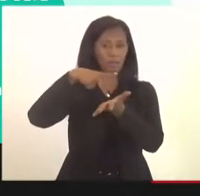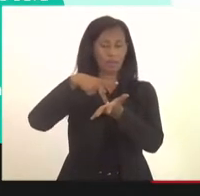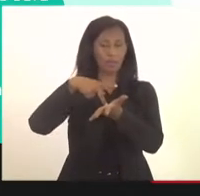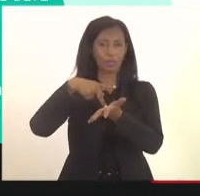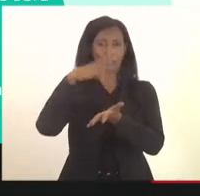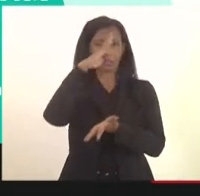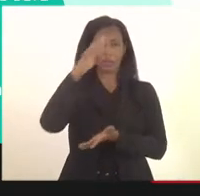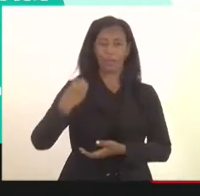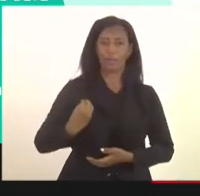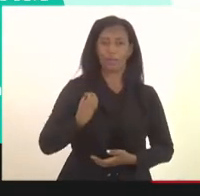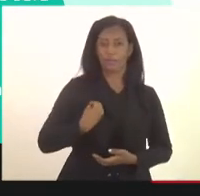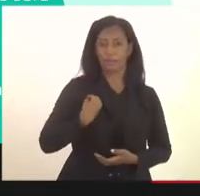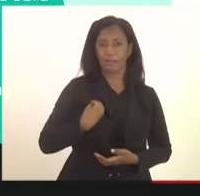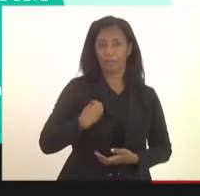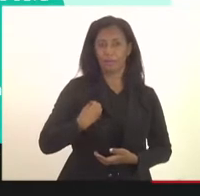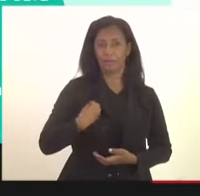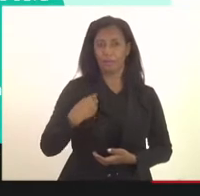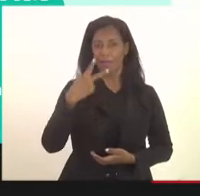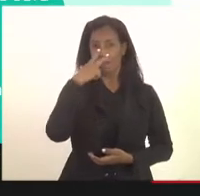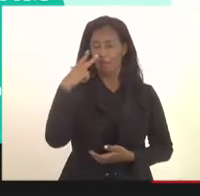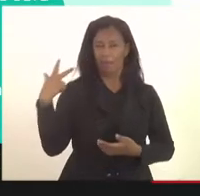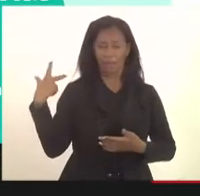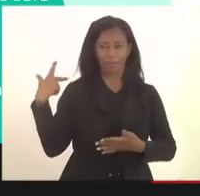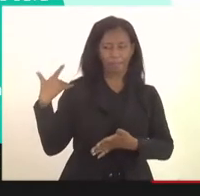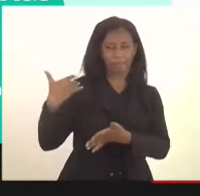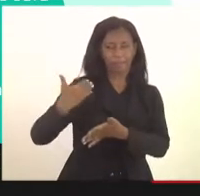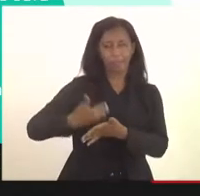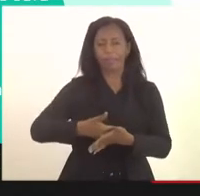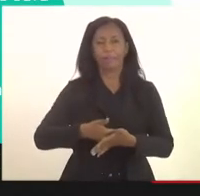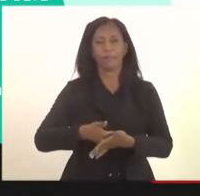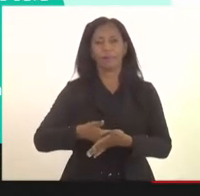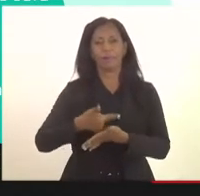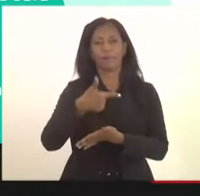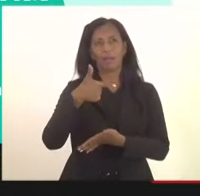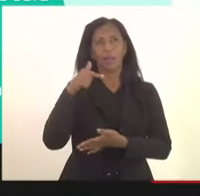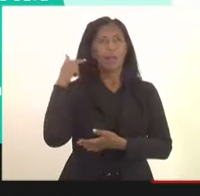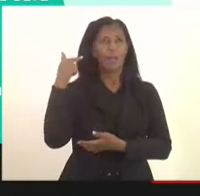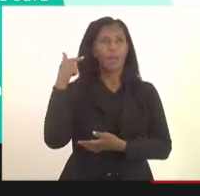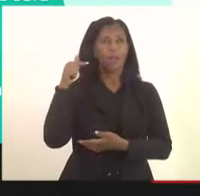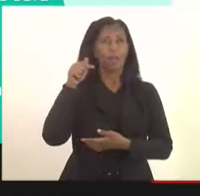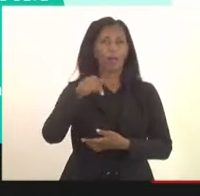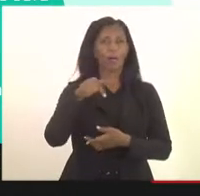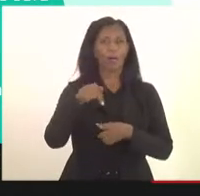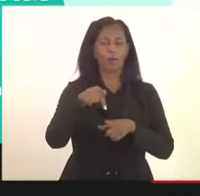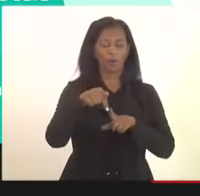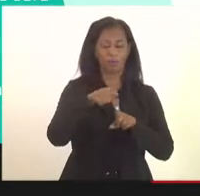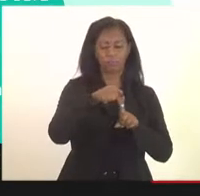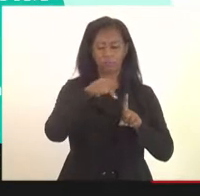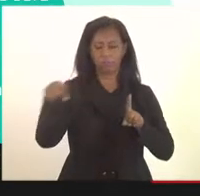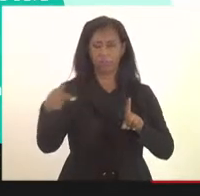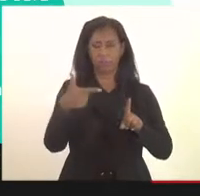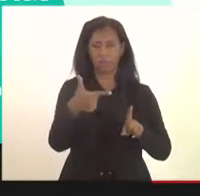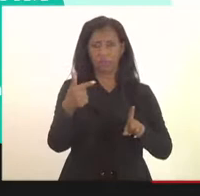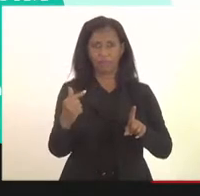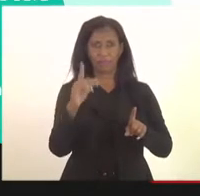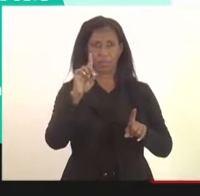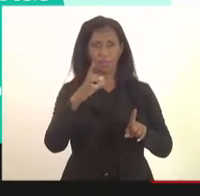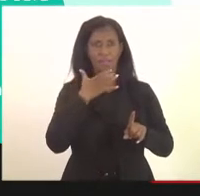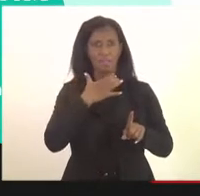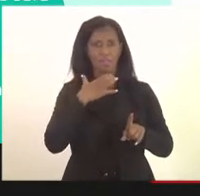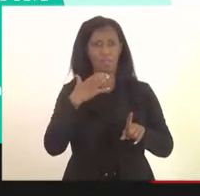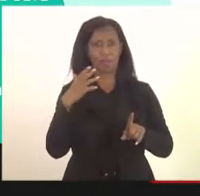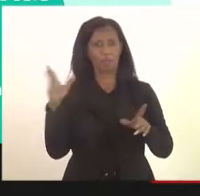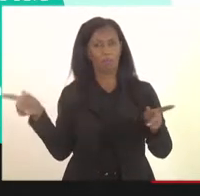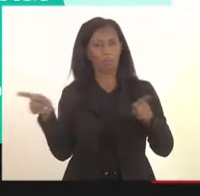a presença da Petronas no Brasil é muito recente. Agora, em dia 27 de dezembro desse ano, nós vamos completar